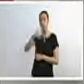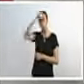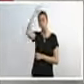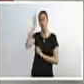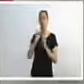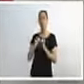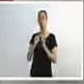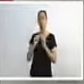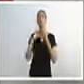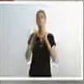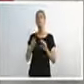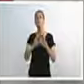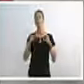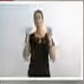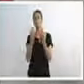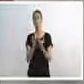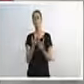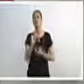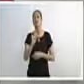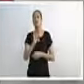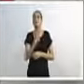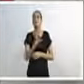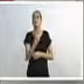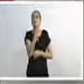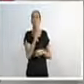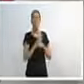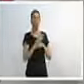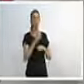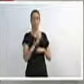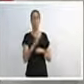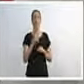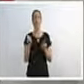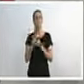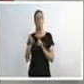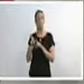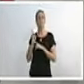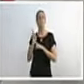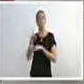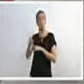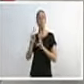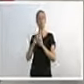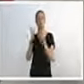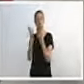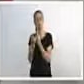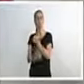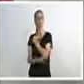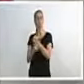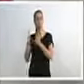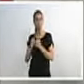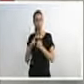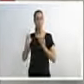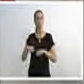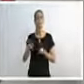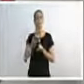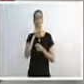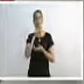toda a comunidade. E não custa também nós brigarmos juntos ao Ribeirão da Velha e ao Ribeirão Garcia, além de já estar sendo contemplado o Ribeirão do